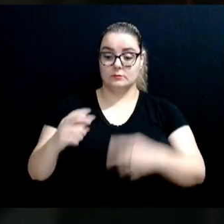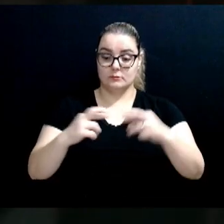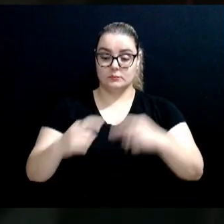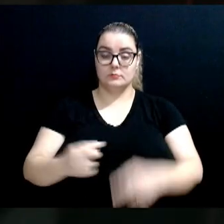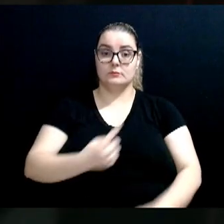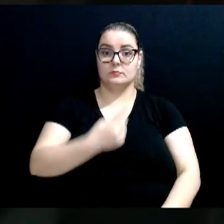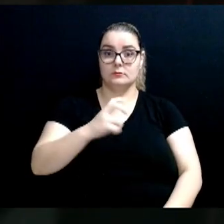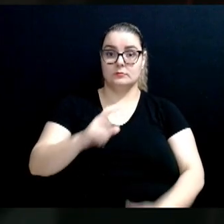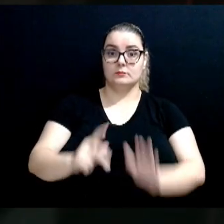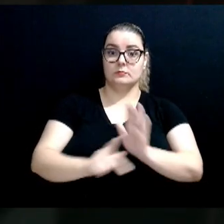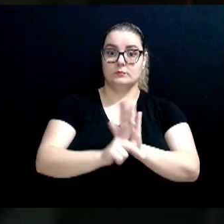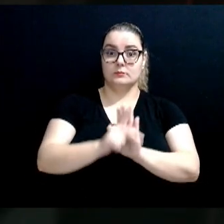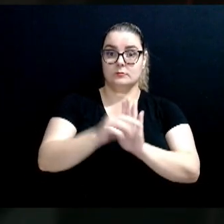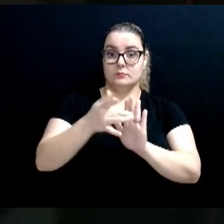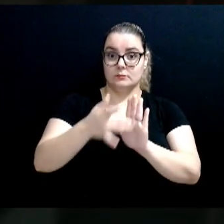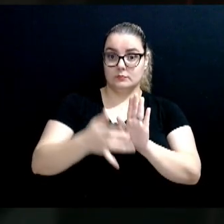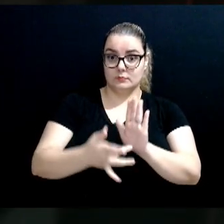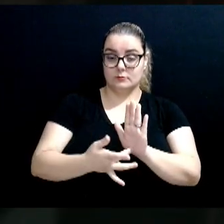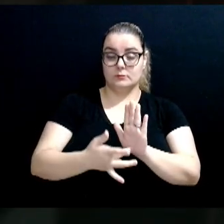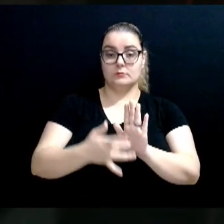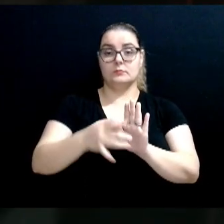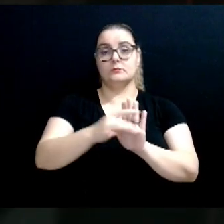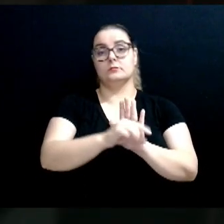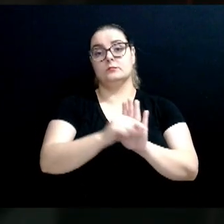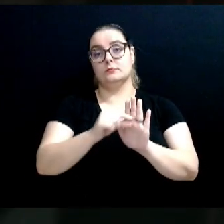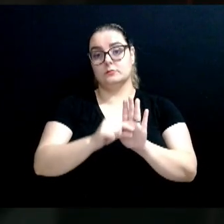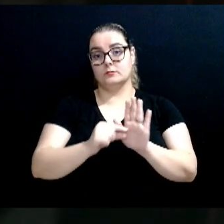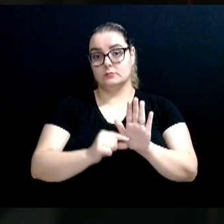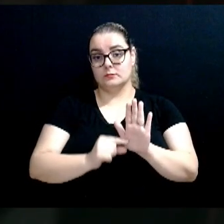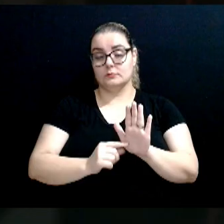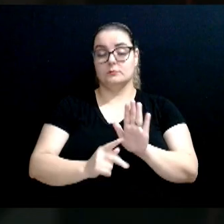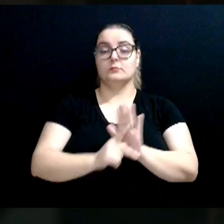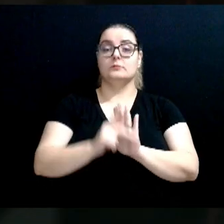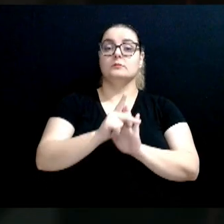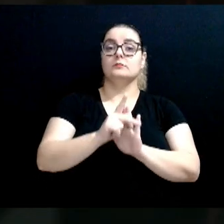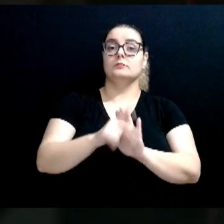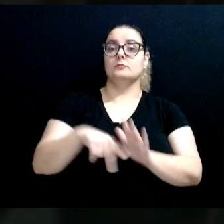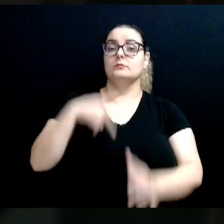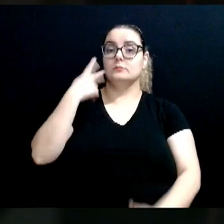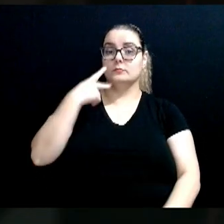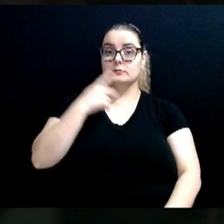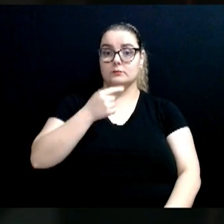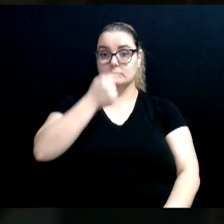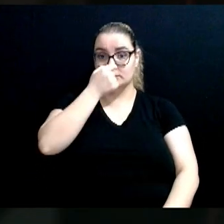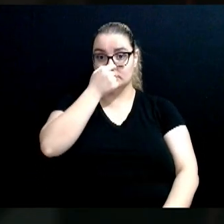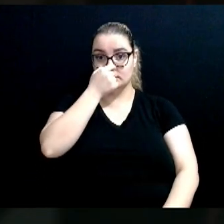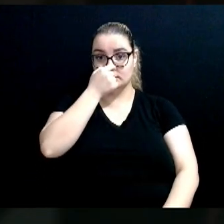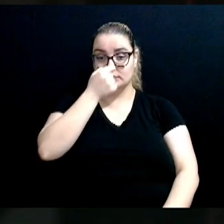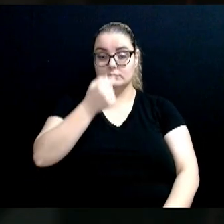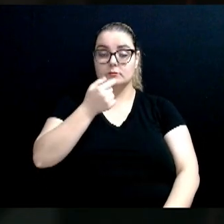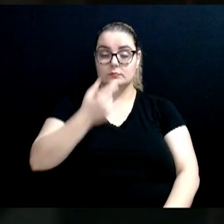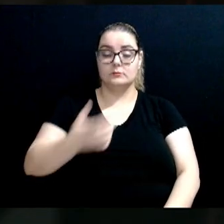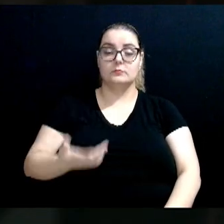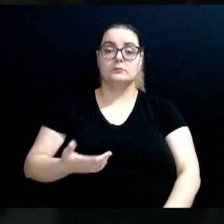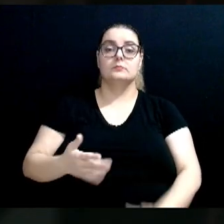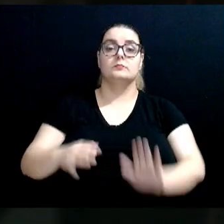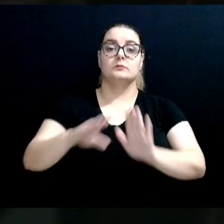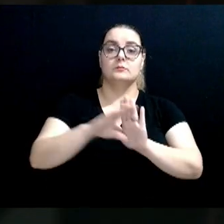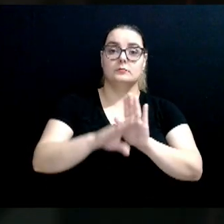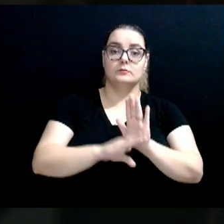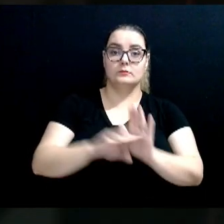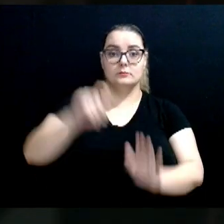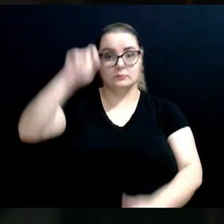lei. Entre os itens da pauta está o projeto de autoria do vereador Roberto Alves, que institui o programa Afroempreendedor